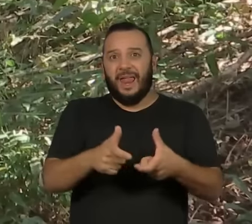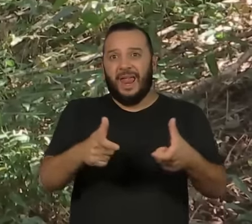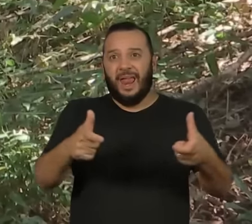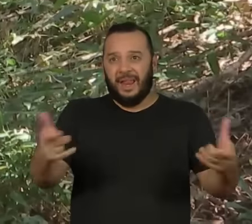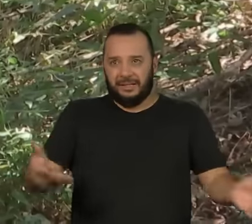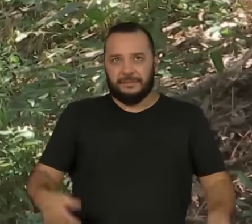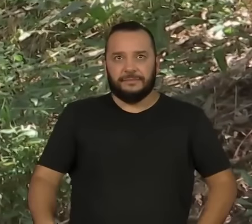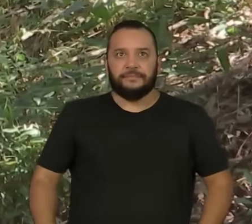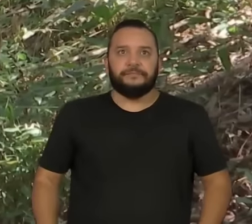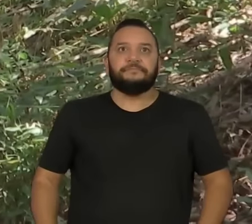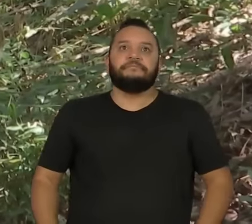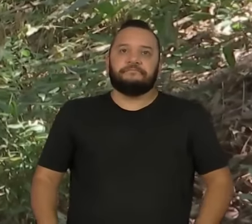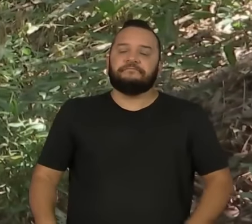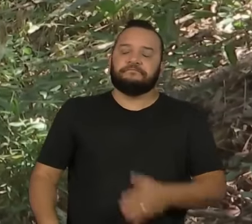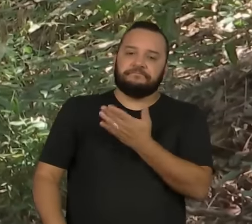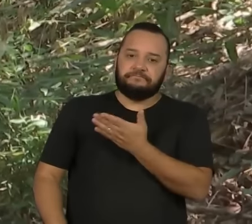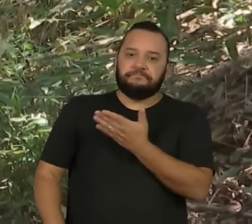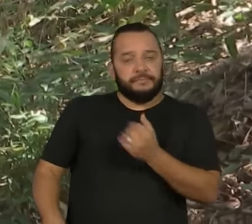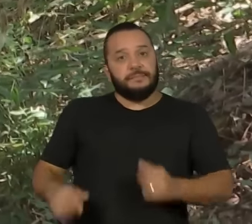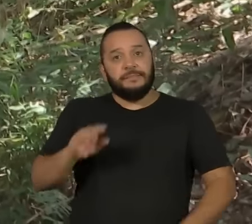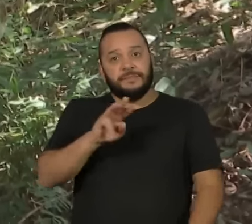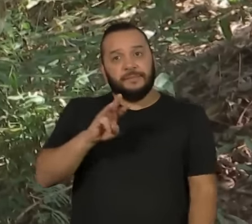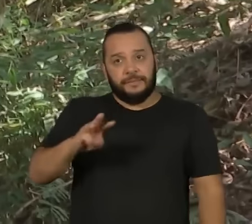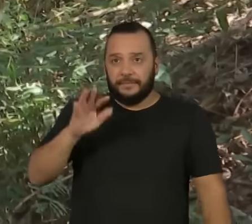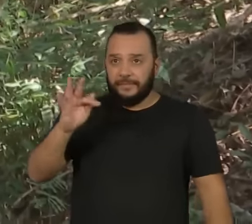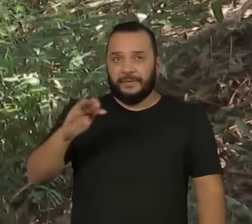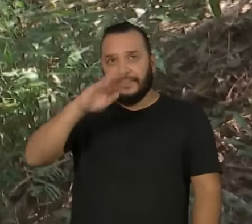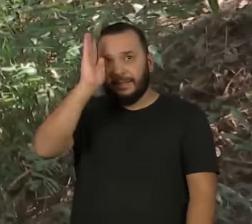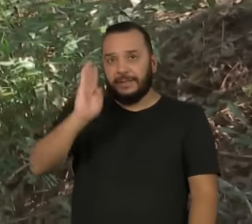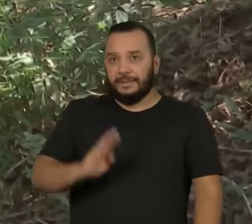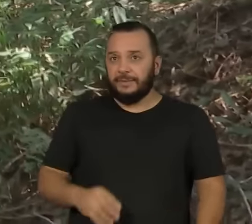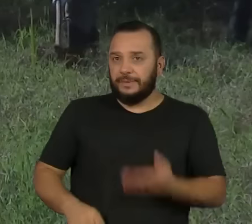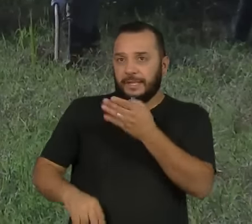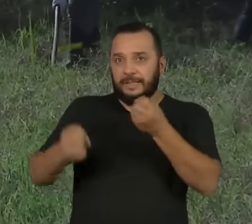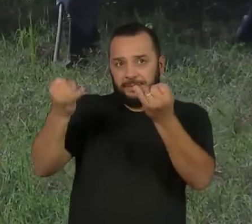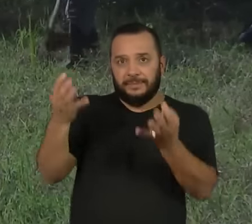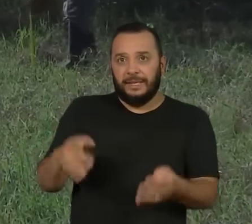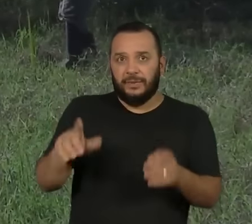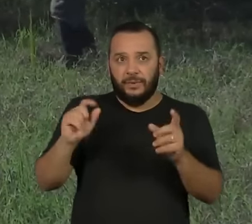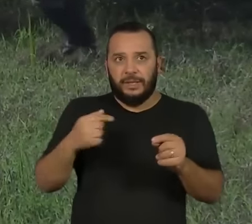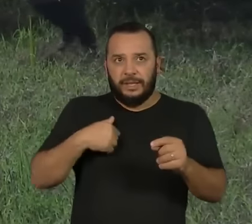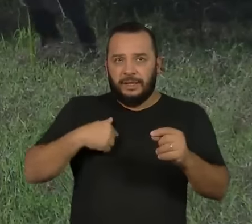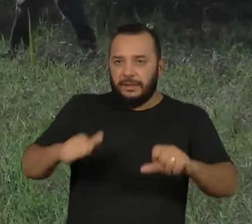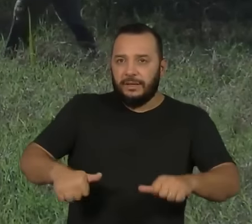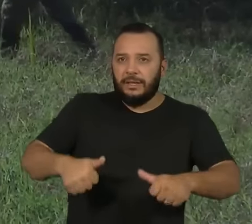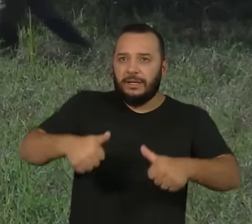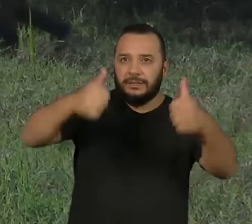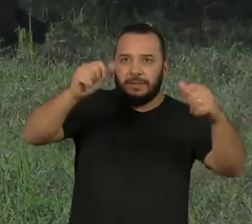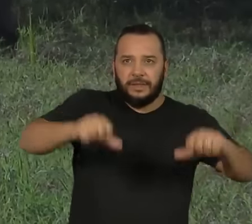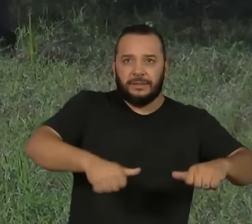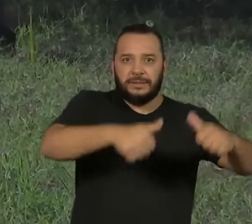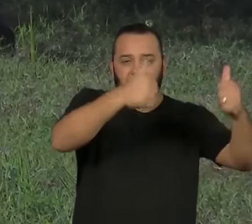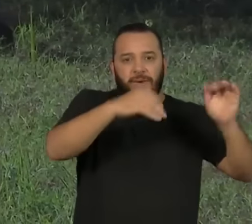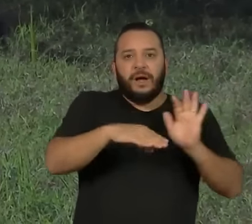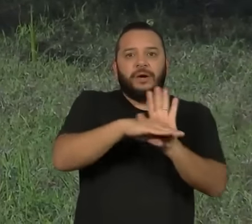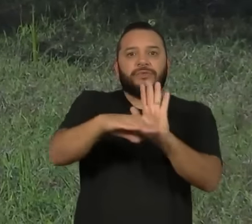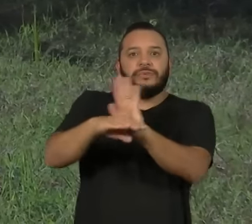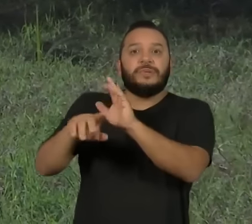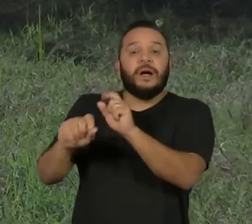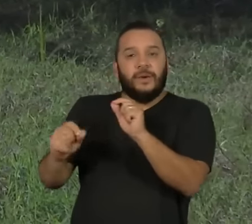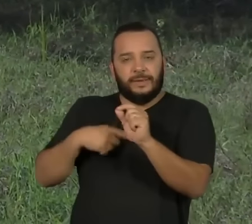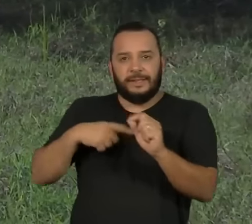Taroui Enquadros, do WWF Brasil, explica que, de modo geral, a restauração serve para ajudar a formar